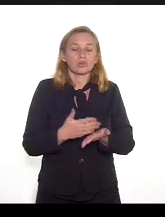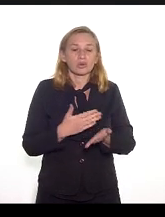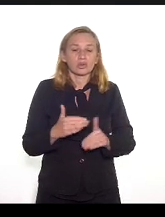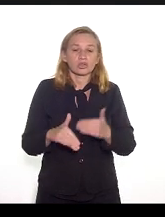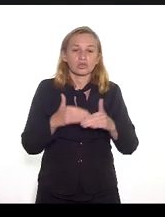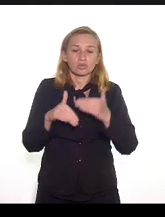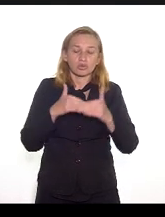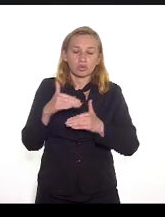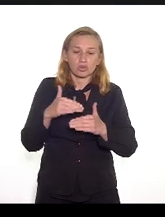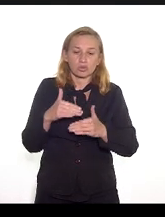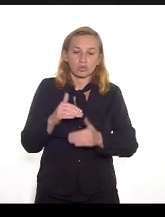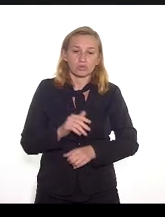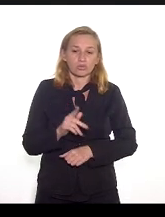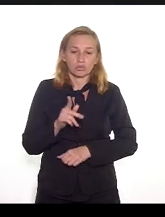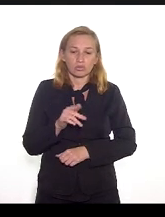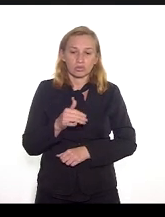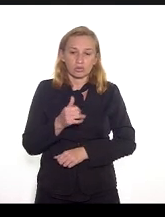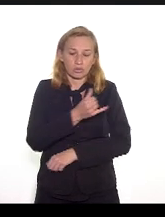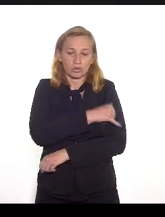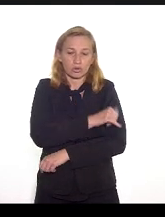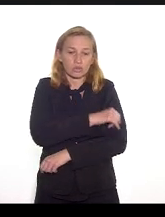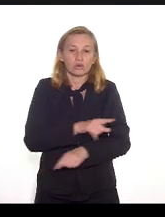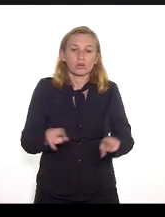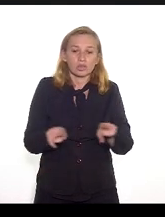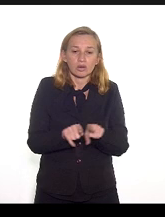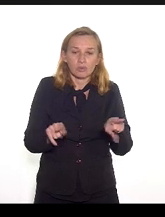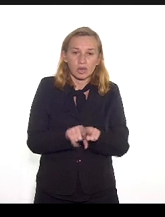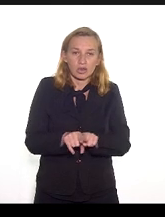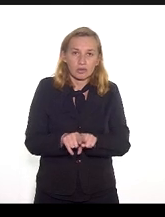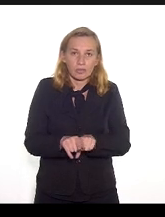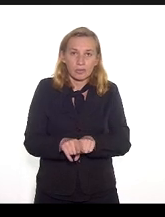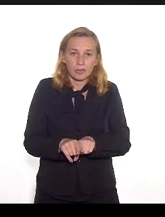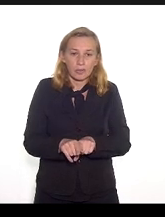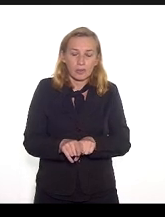Desenvolvimento Fluminense. E também,